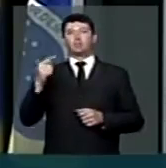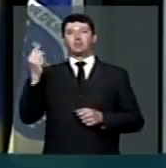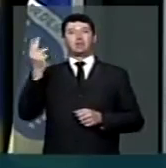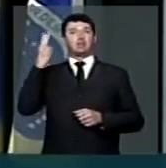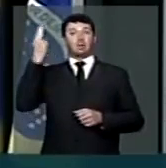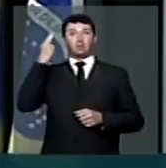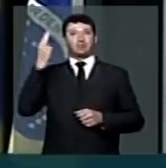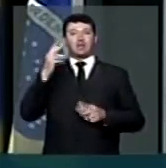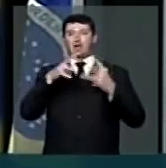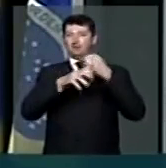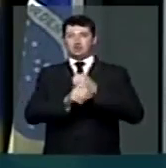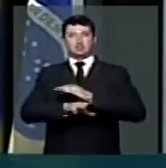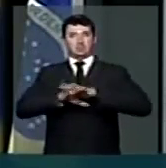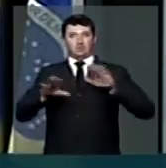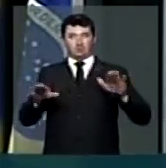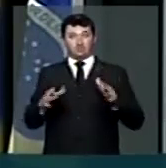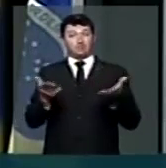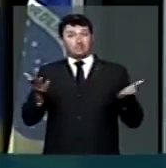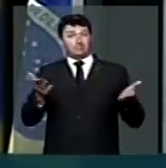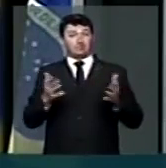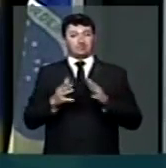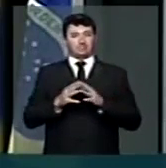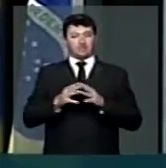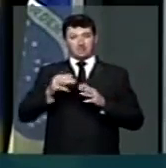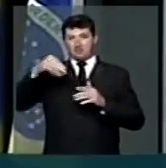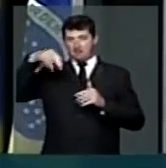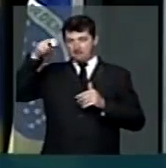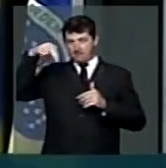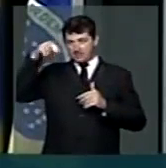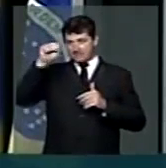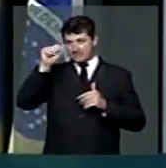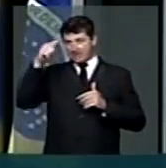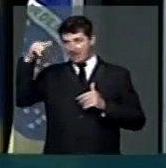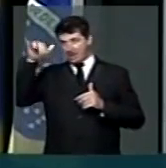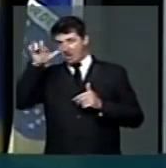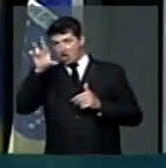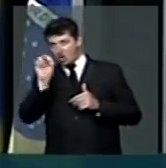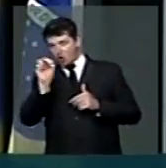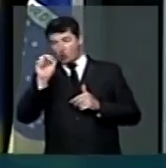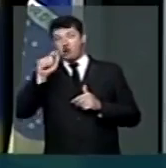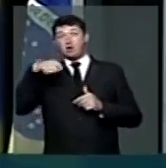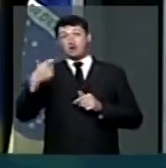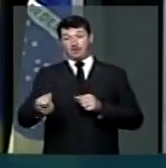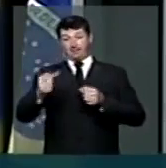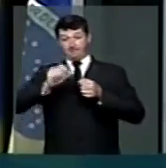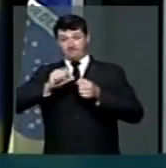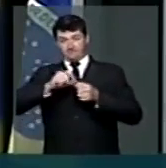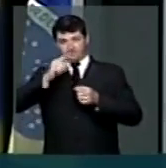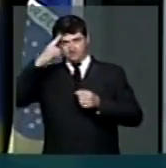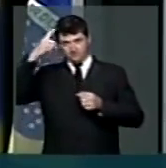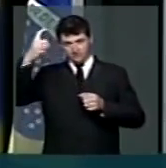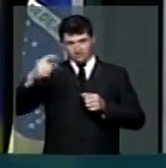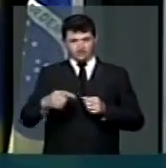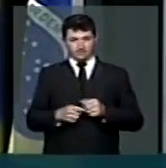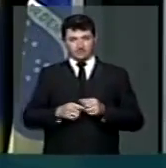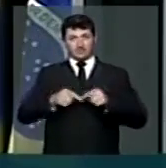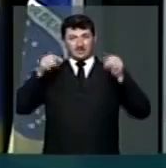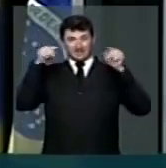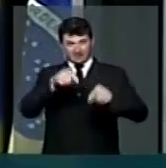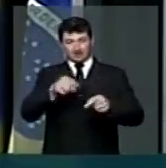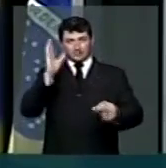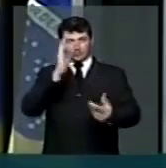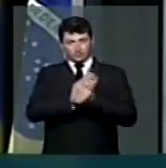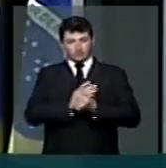há possibilidade mais de revisão. Ou seja, os mensaleiros ou os que cometeram crimes naquele